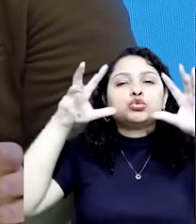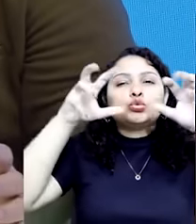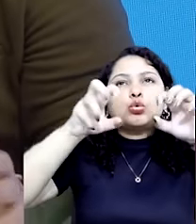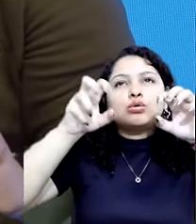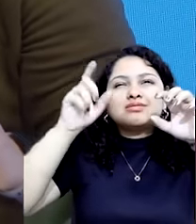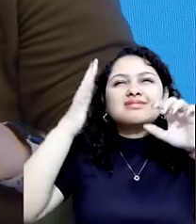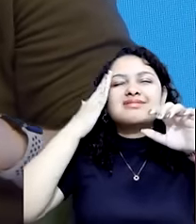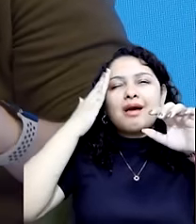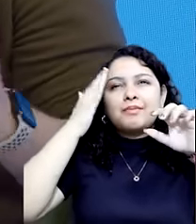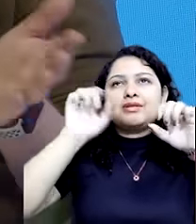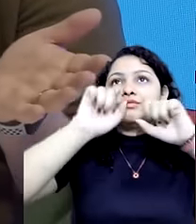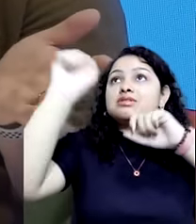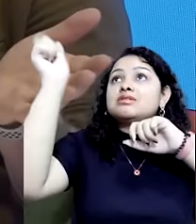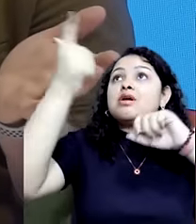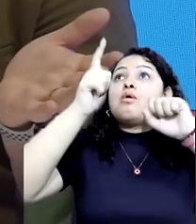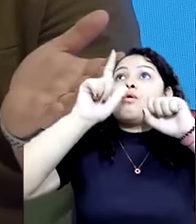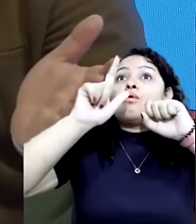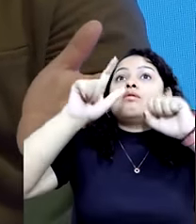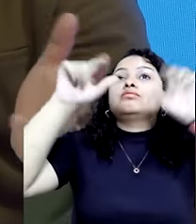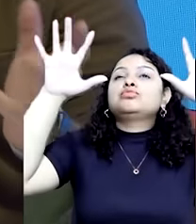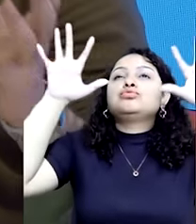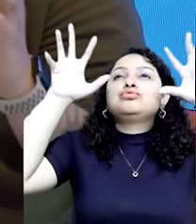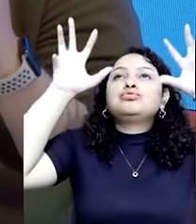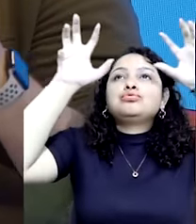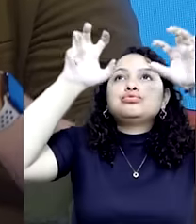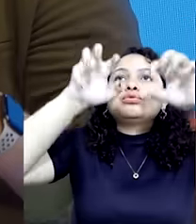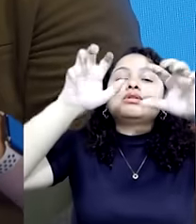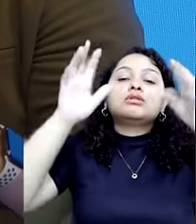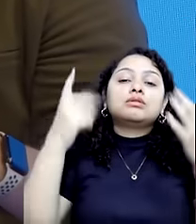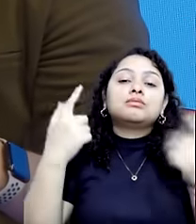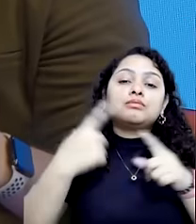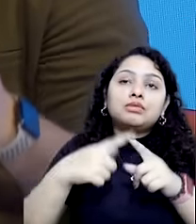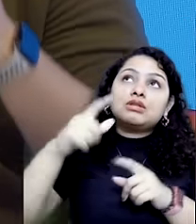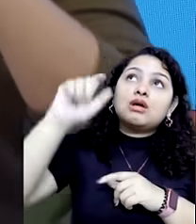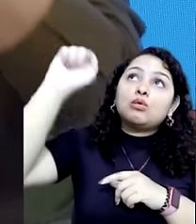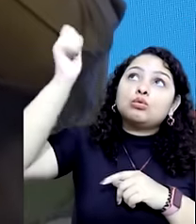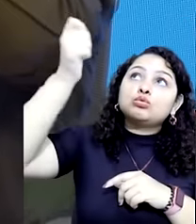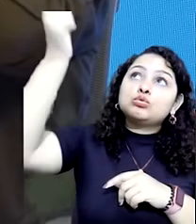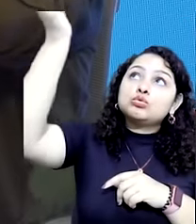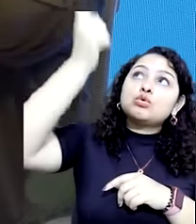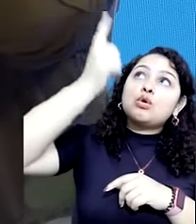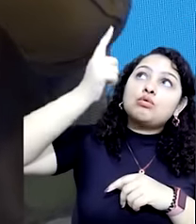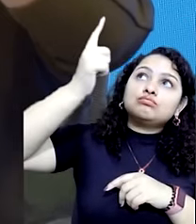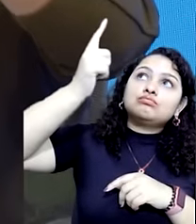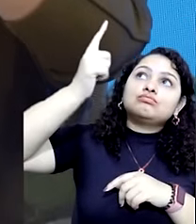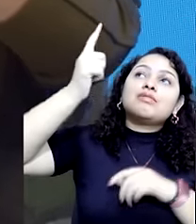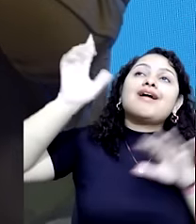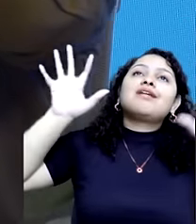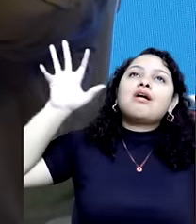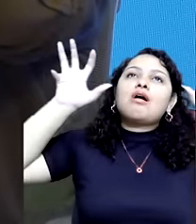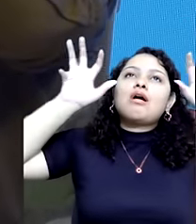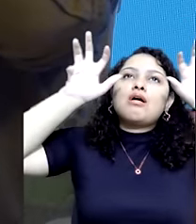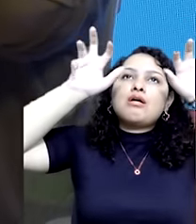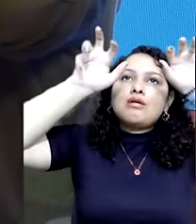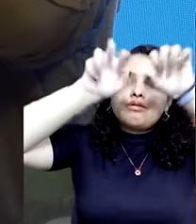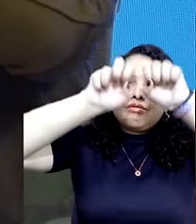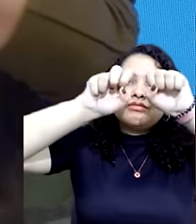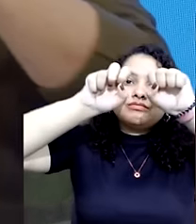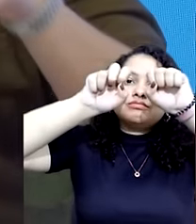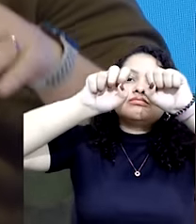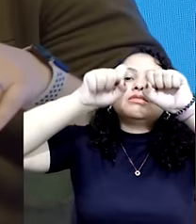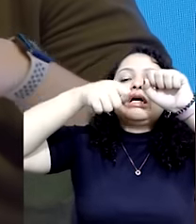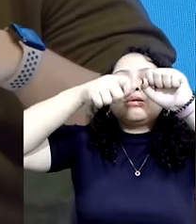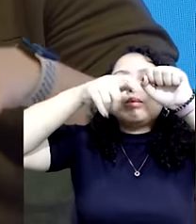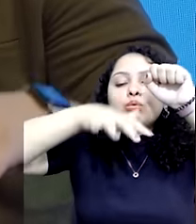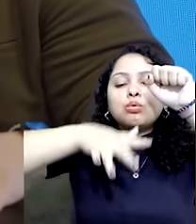da da Soft box de Deus porque daí você tem a luz do sol ela tá com as nuvens ali ela tá filtrando e jogando